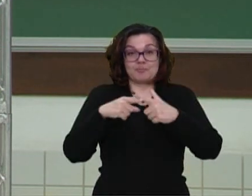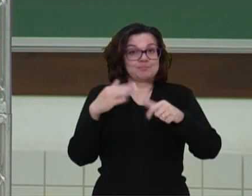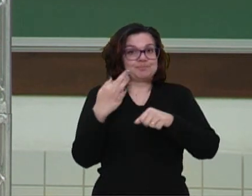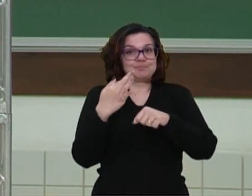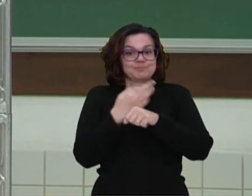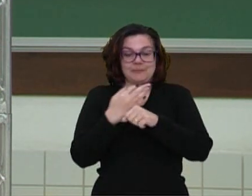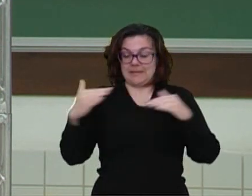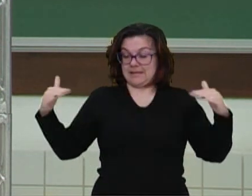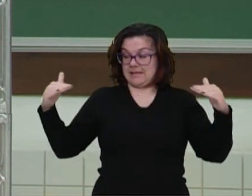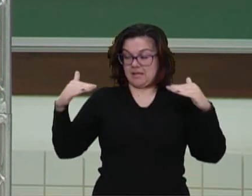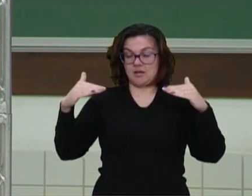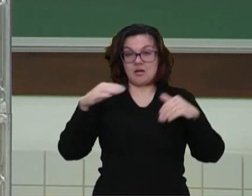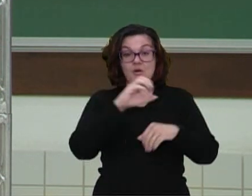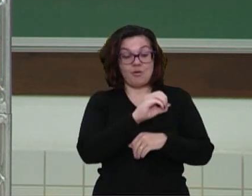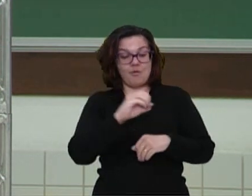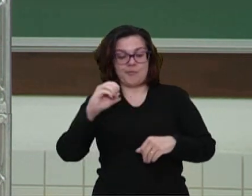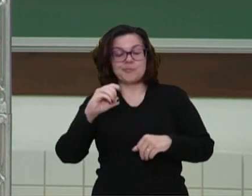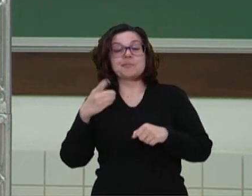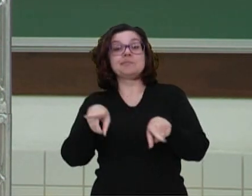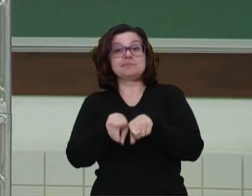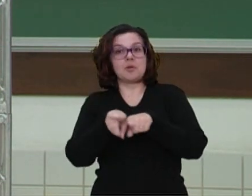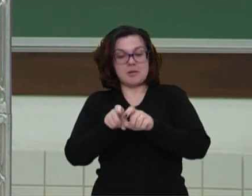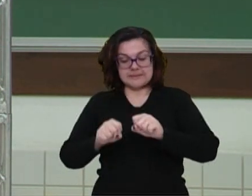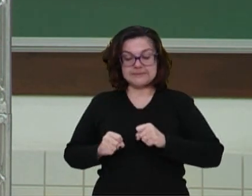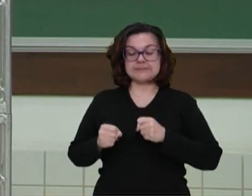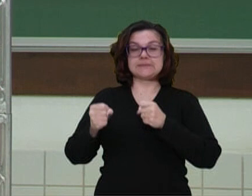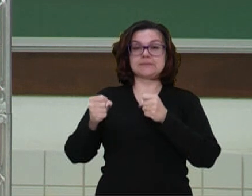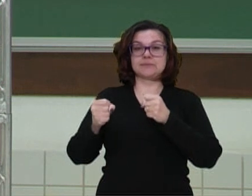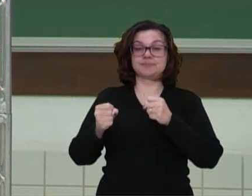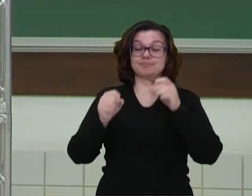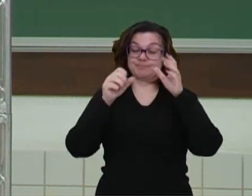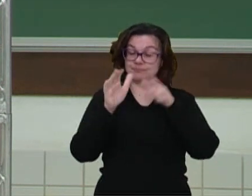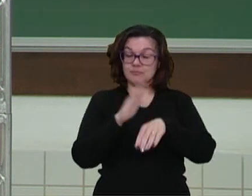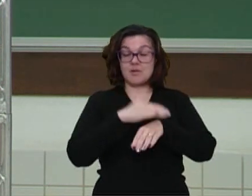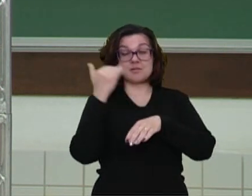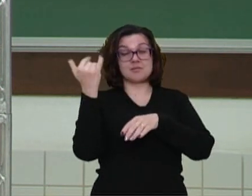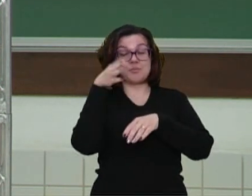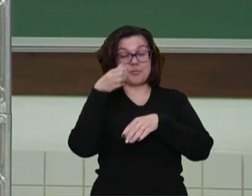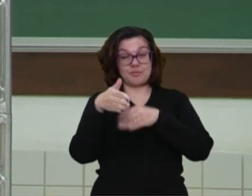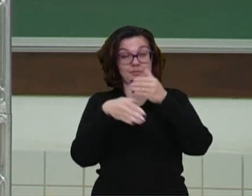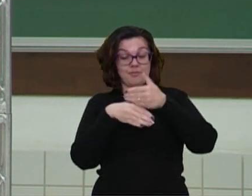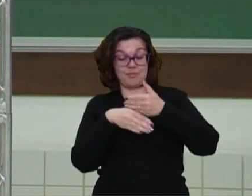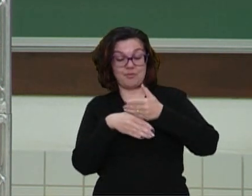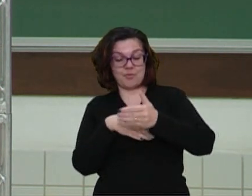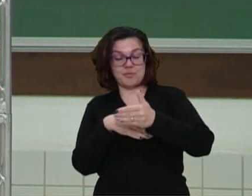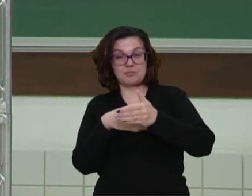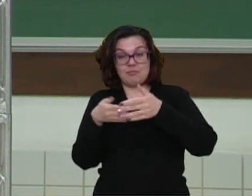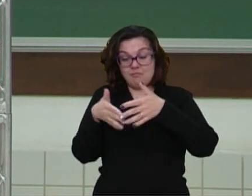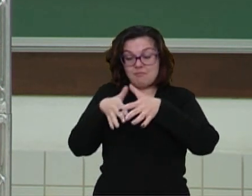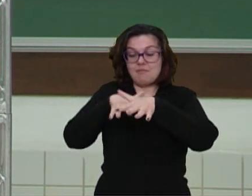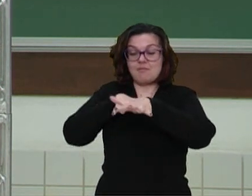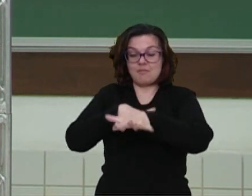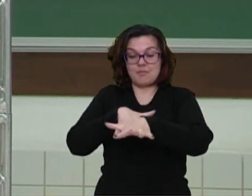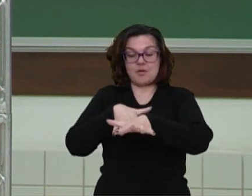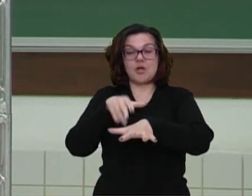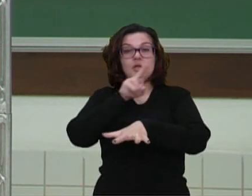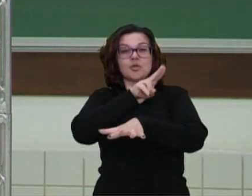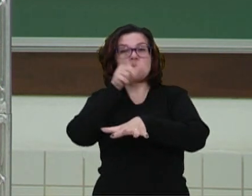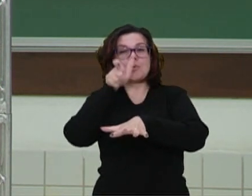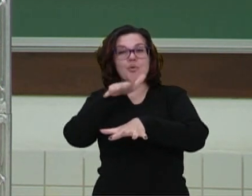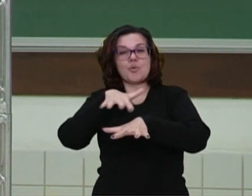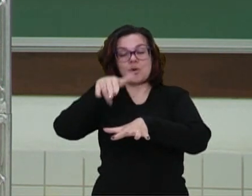no lado oeste também crescia, em especial a partir da ocupação da